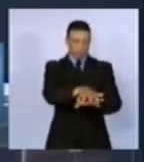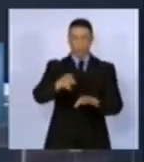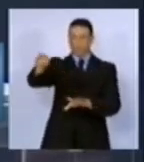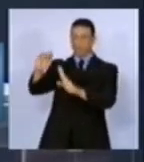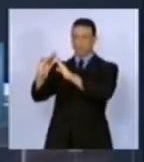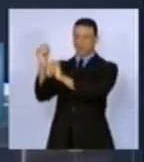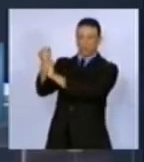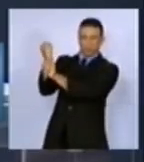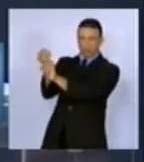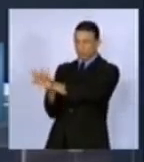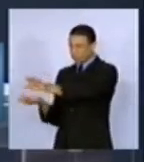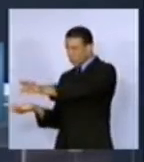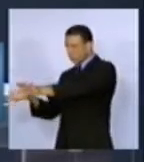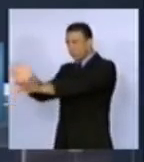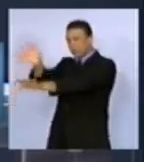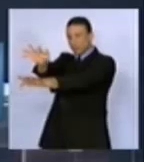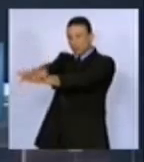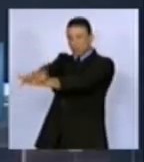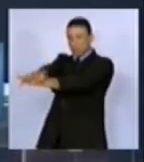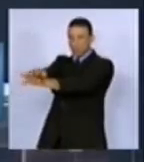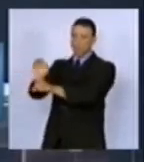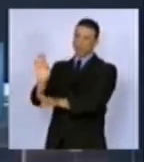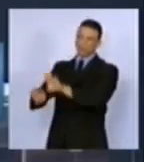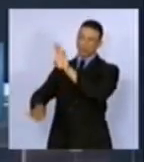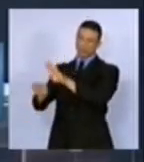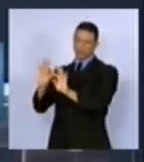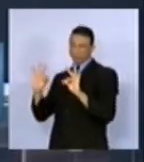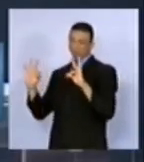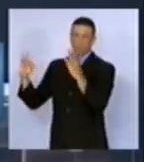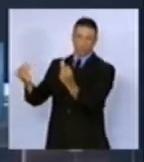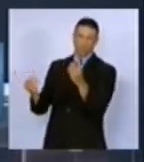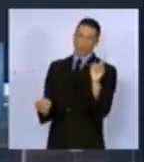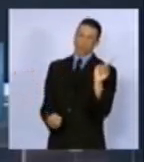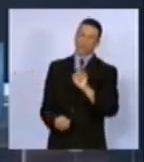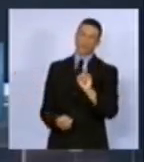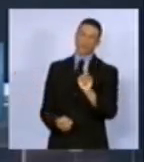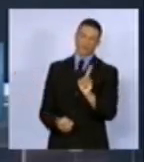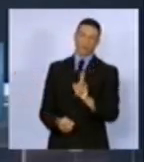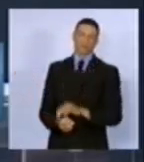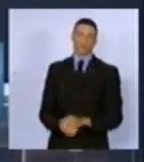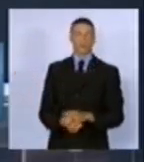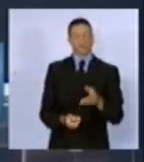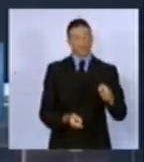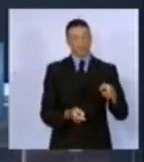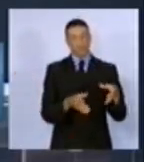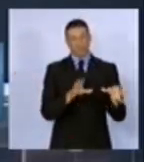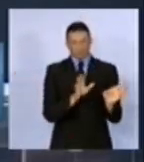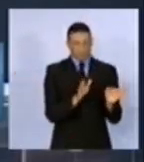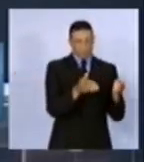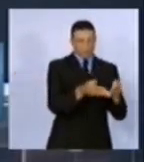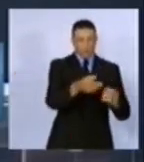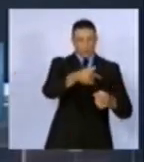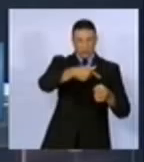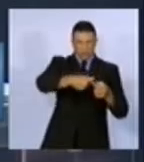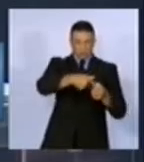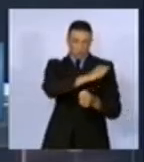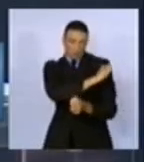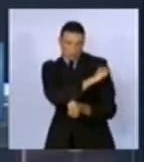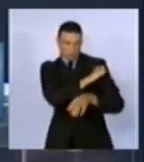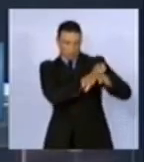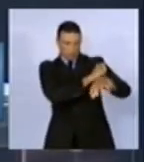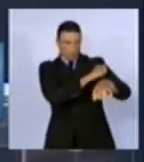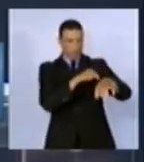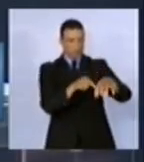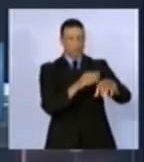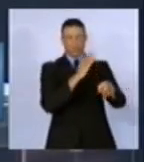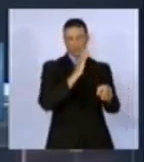civil acreditamos que Deva ser paulatina então os setores de para fechar os setores de al can e açúcar empregam mais de 1